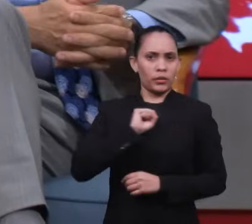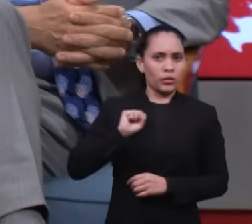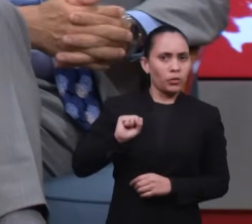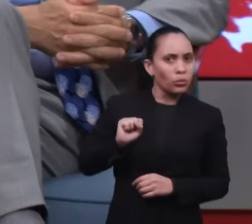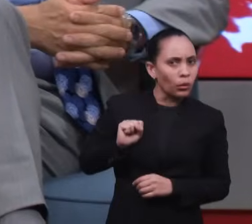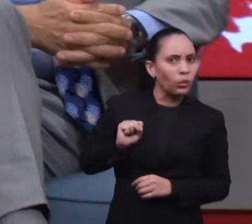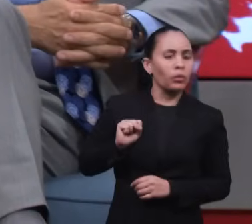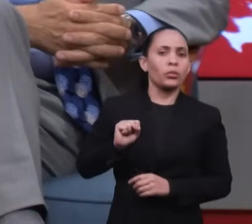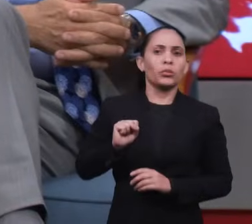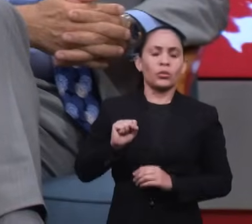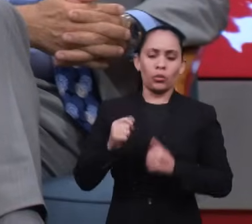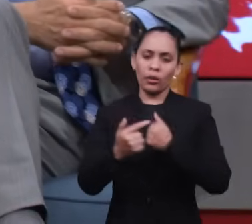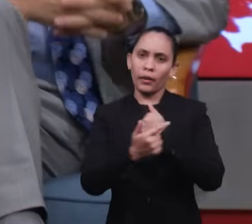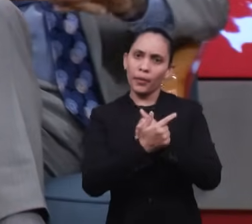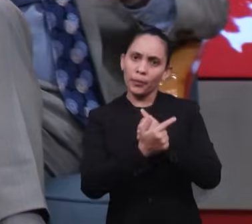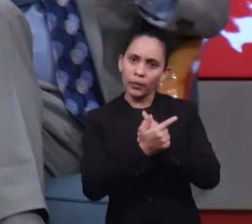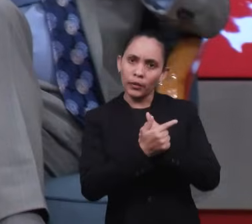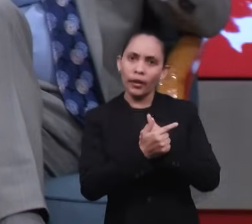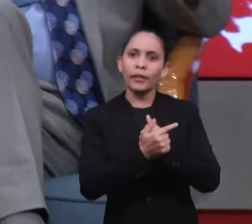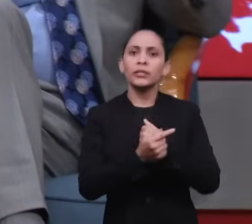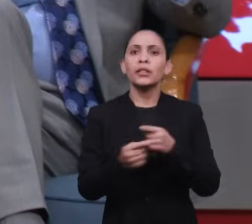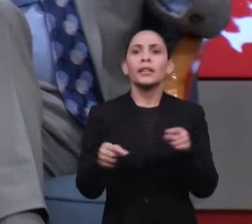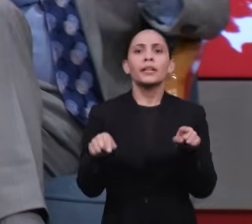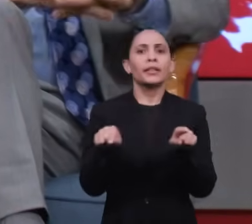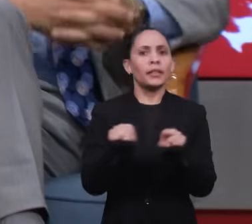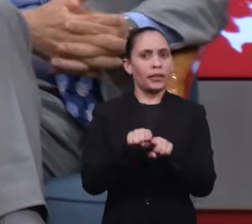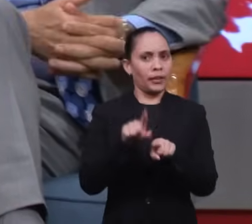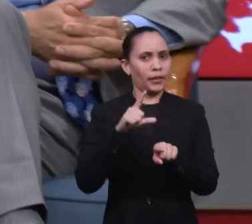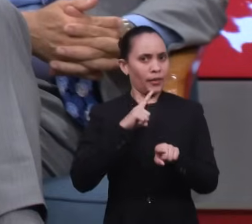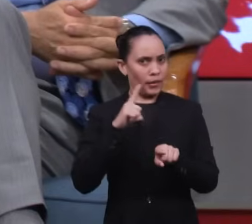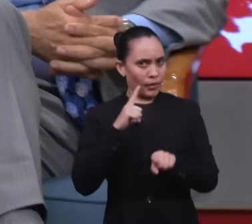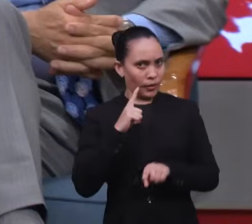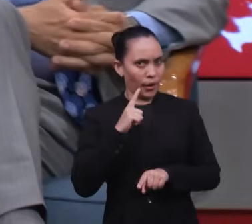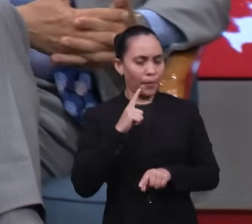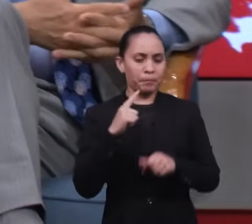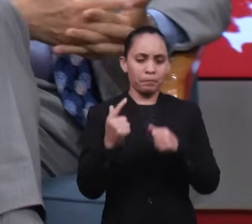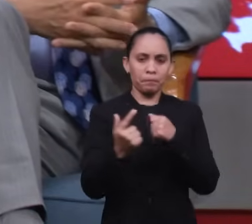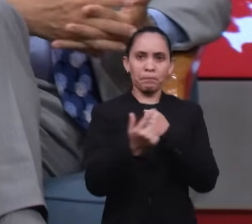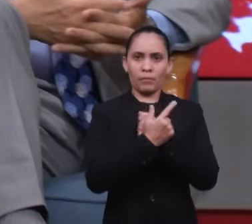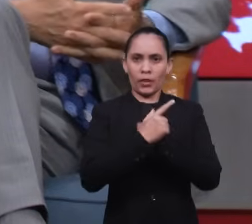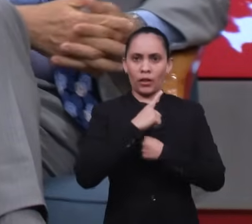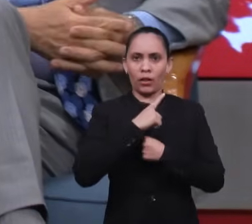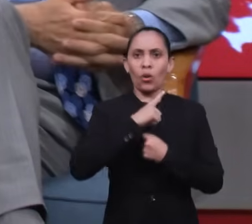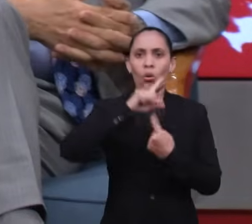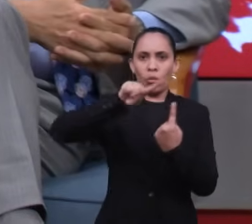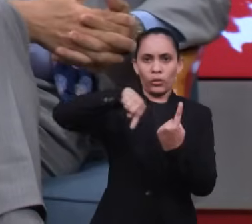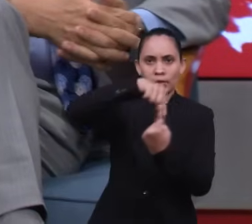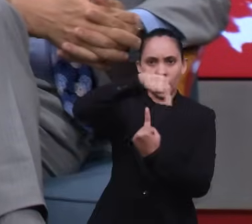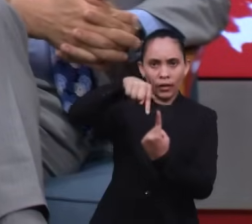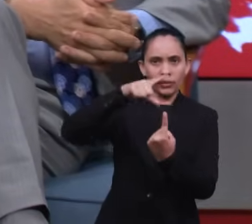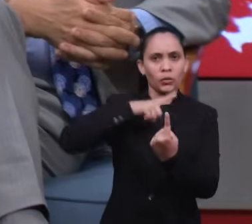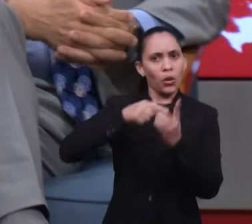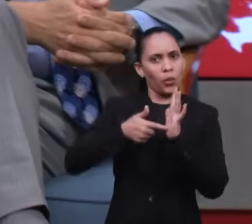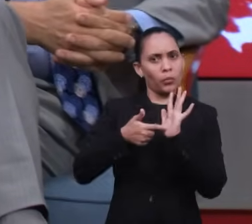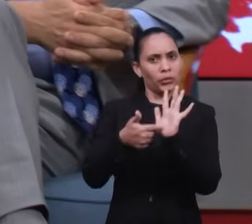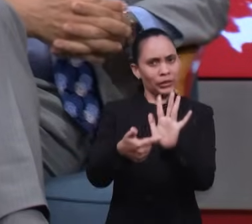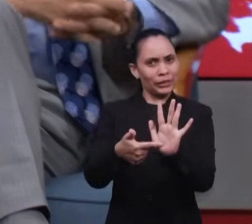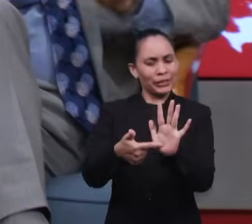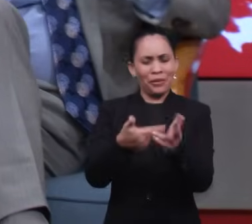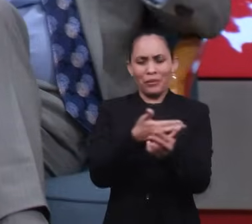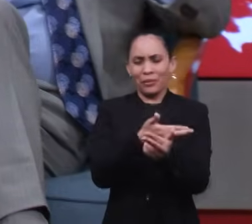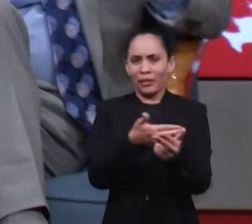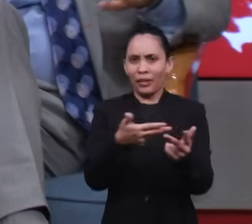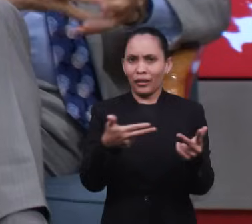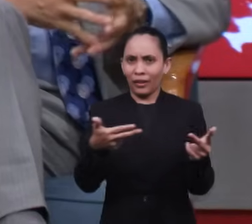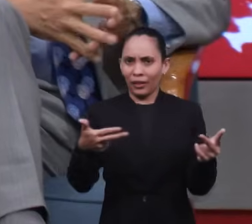sacerdote, a figura do chamado ofício santo, que era o sacro ofício,